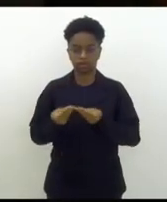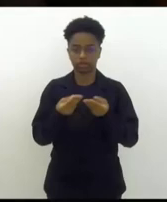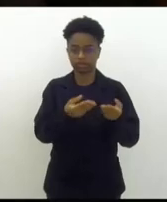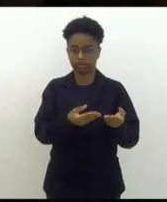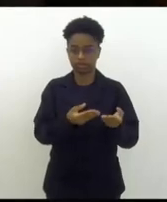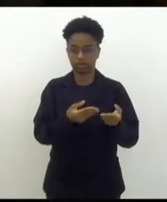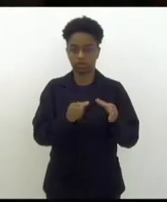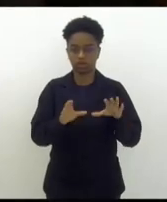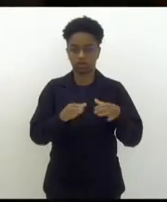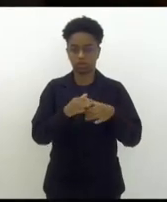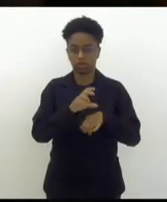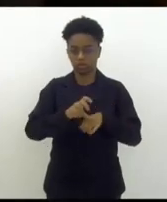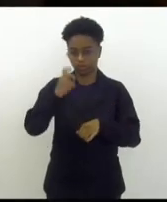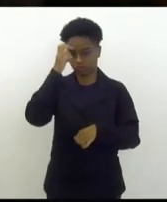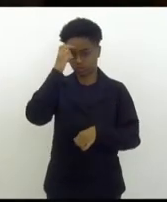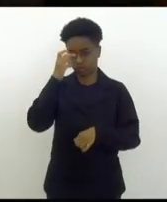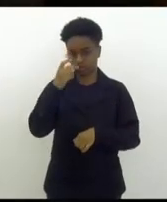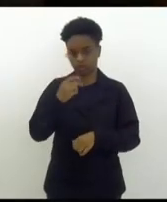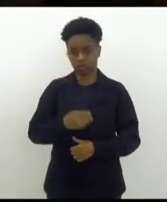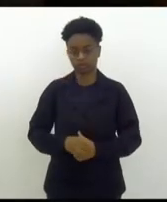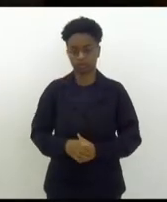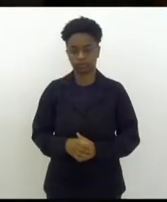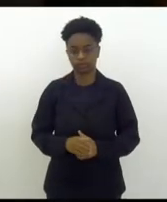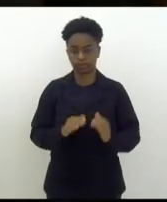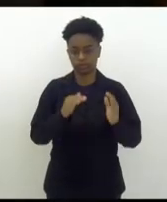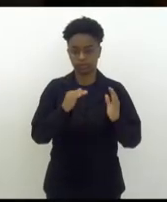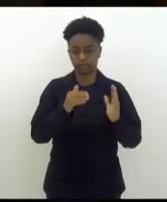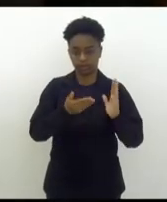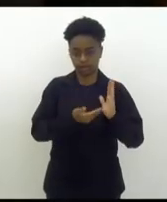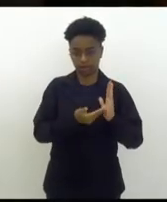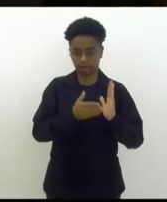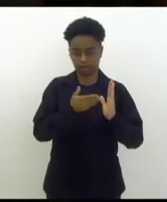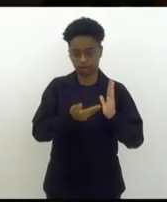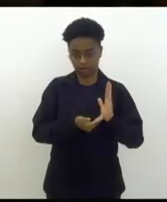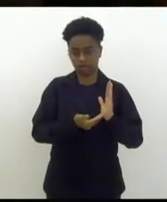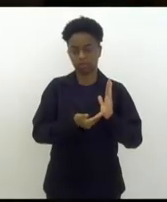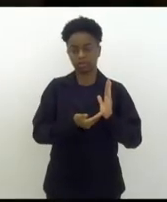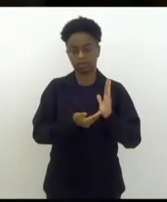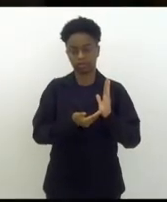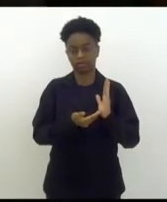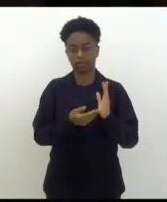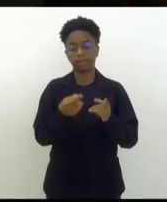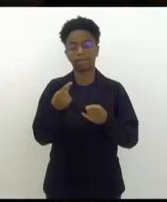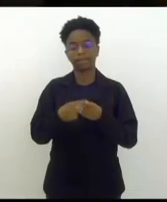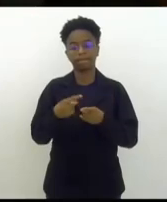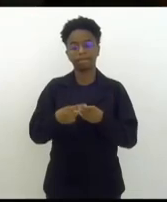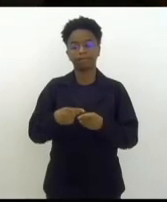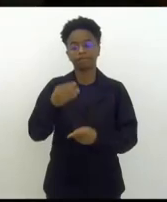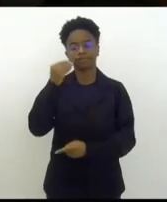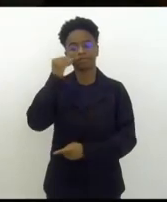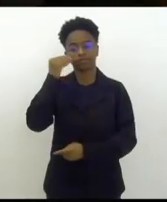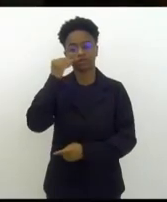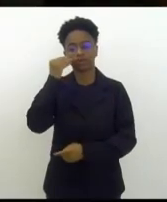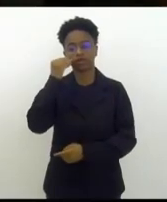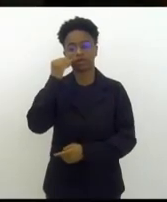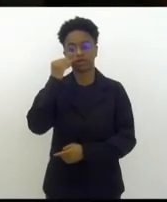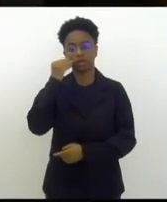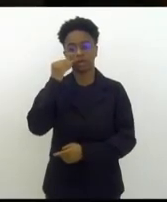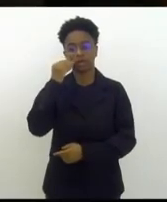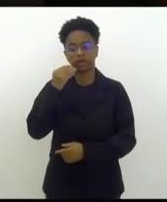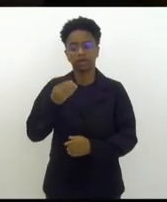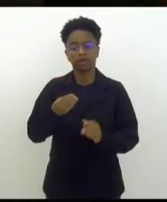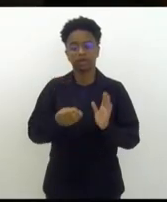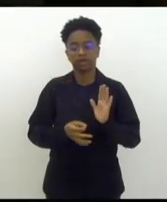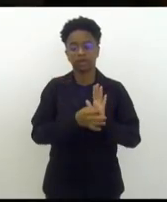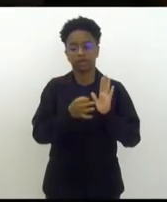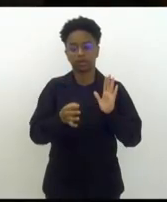a comissão de cultura da câmara federal para que seja sobre ele exarado um parecer